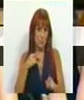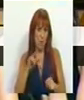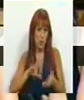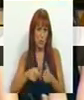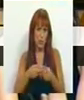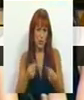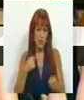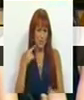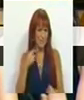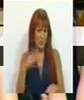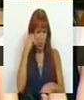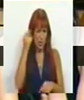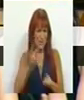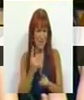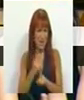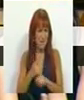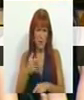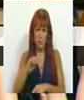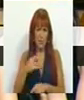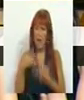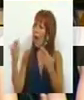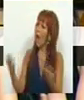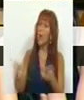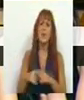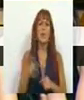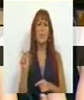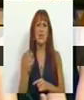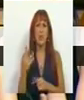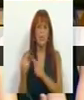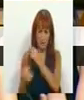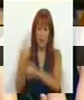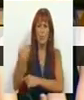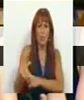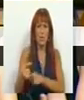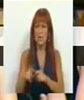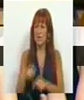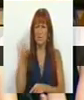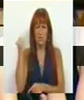sobre esse nosso projeto de resolução, o mesmo PSD que agora, 4 meses depois,